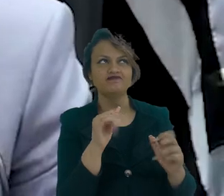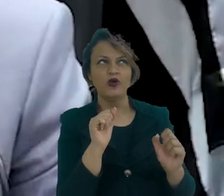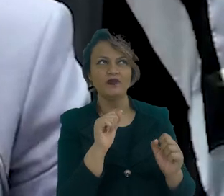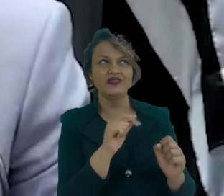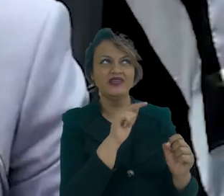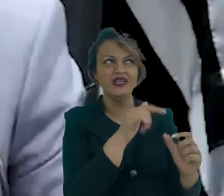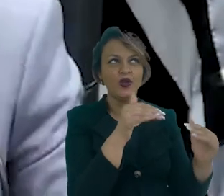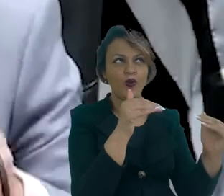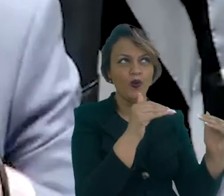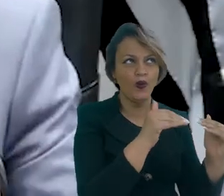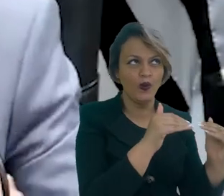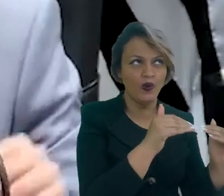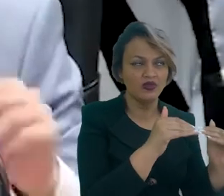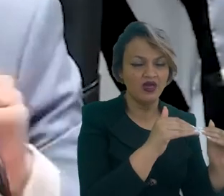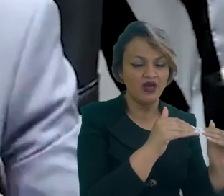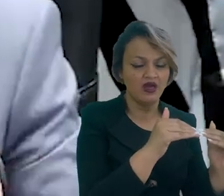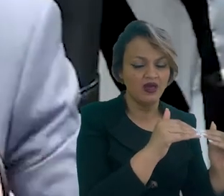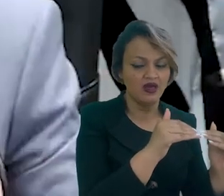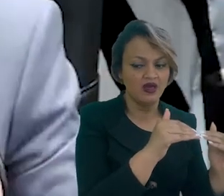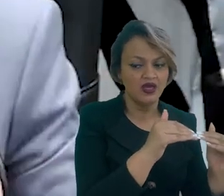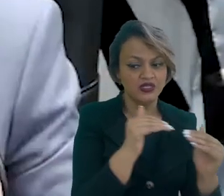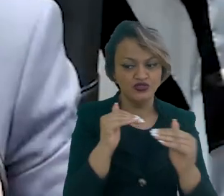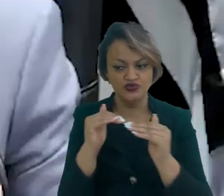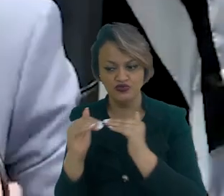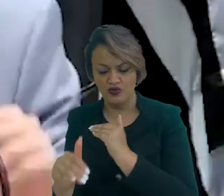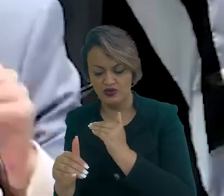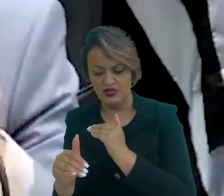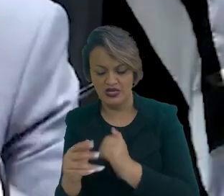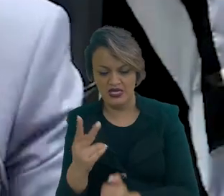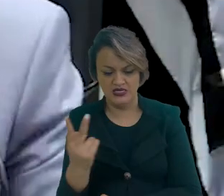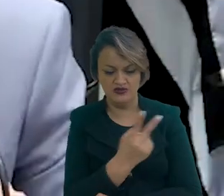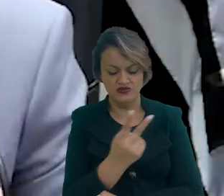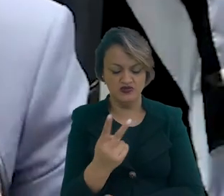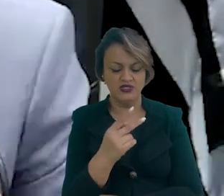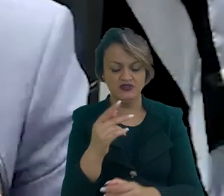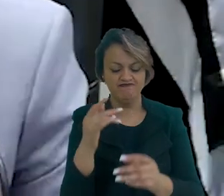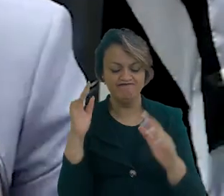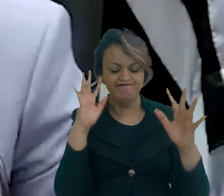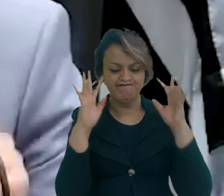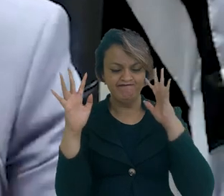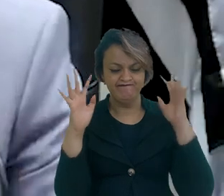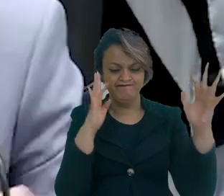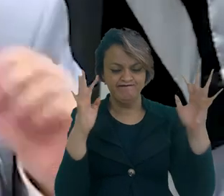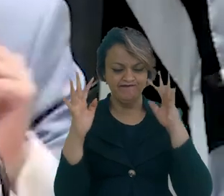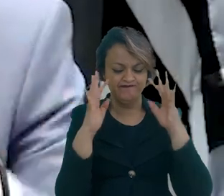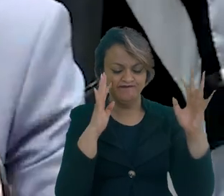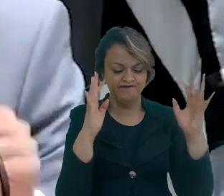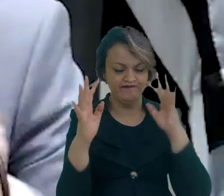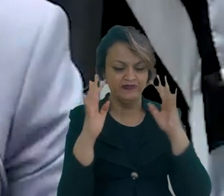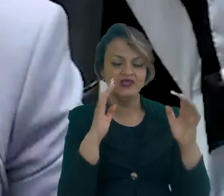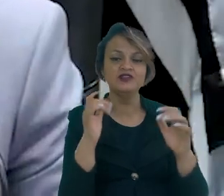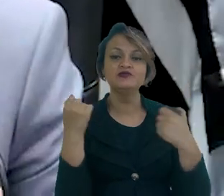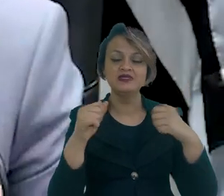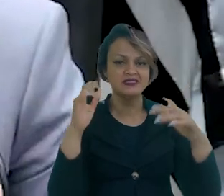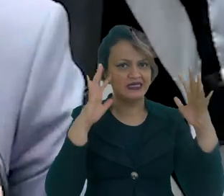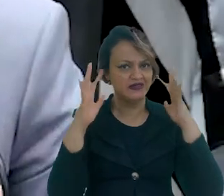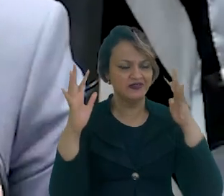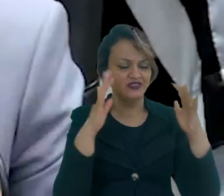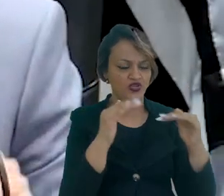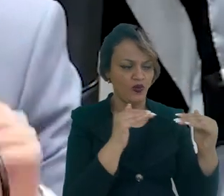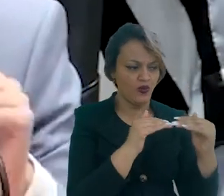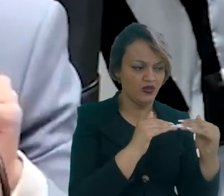entre estar de acordo e resistência que a gente precisa trabalhar aqui